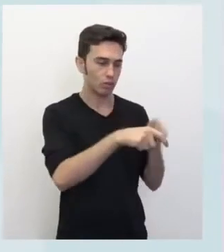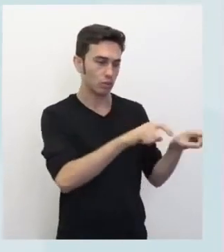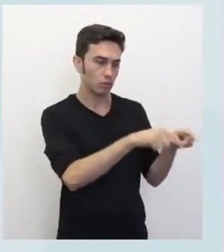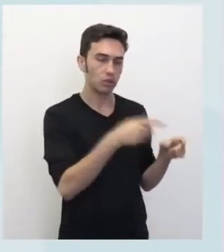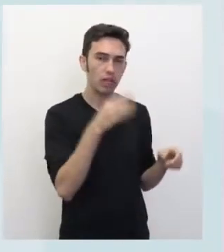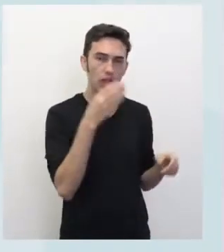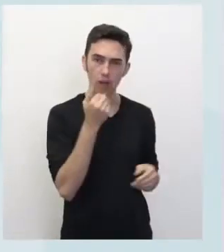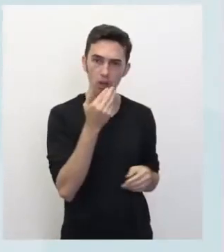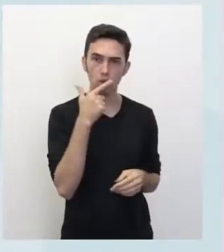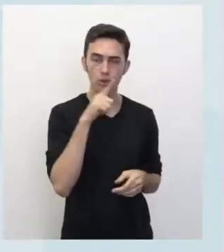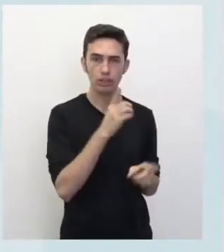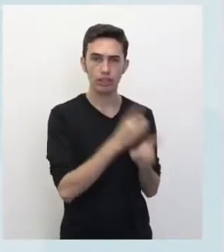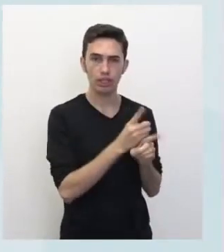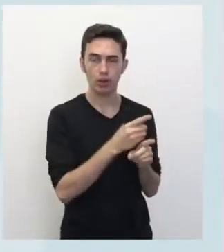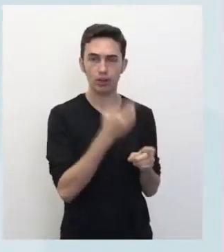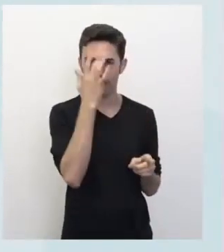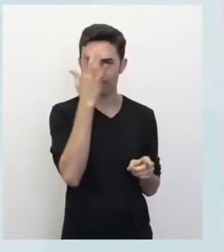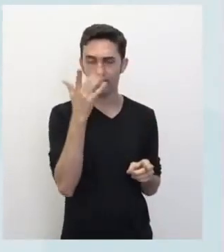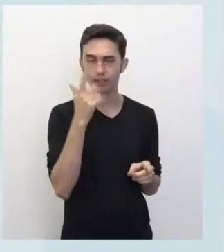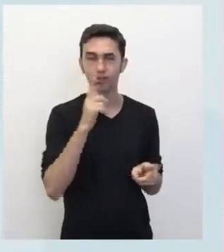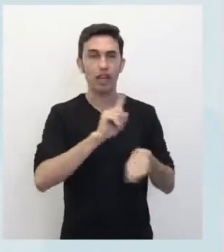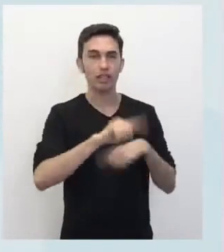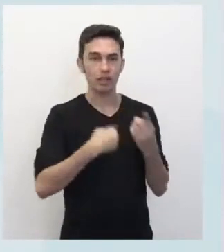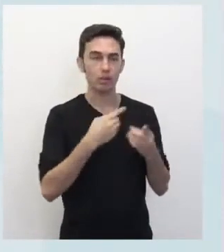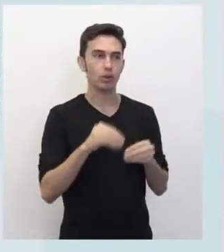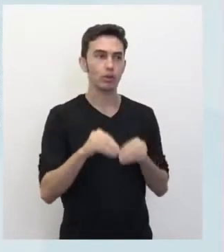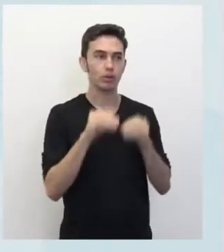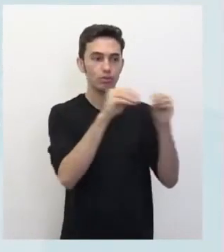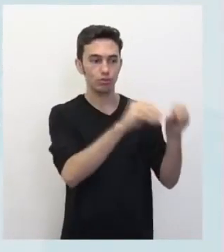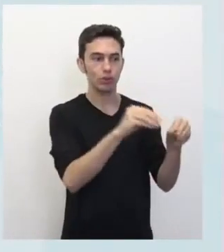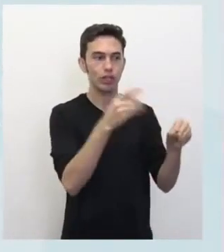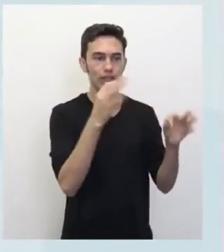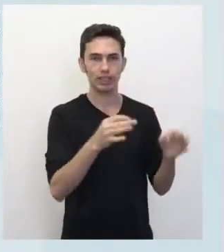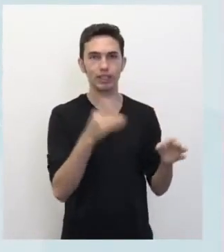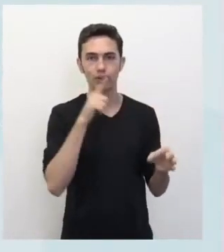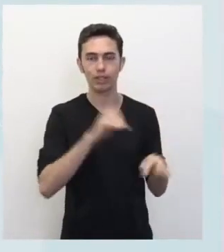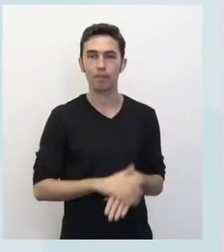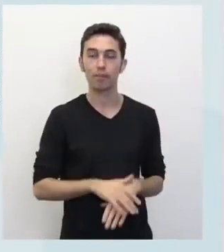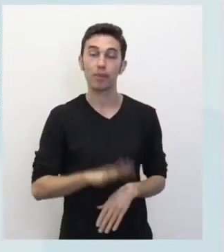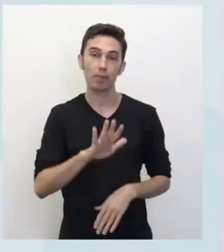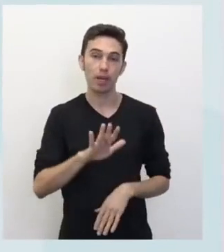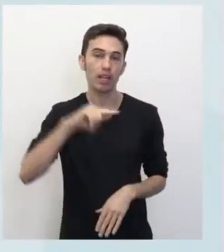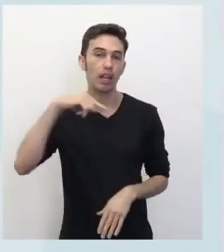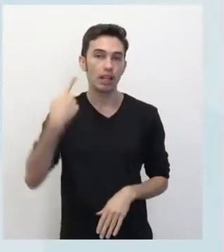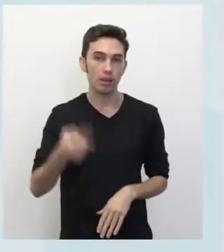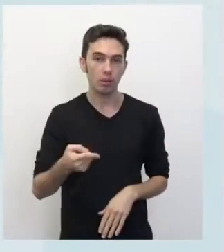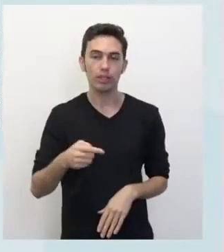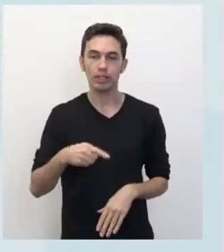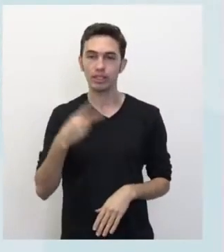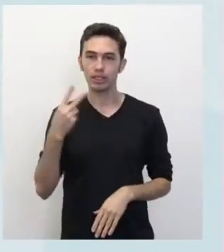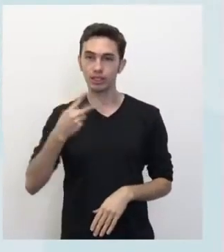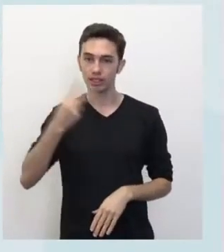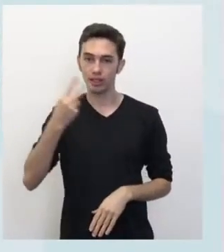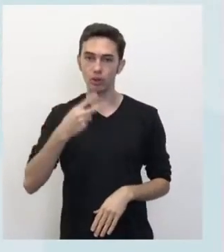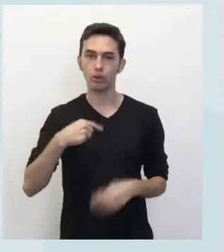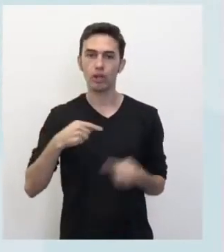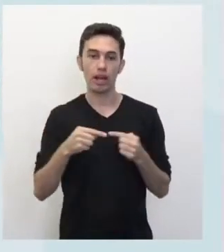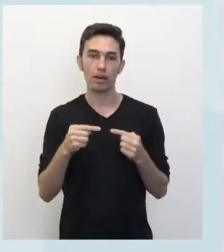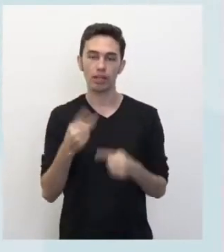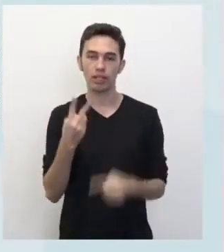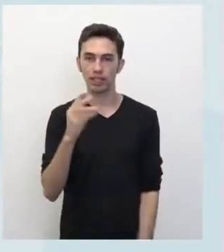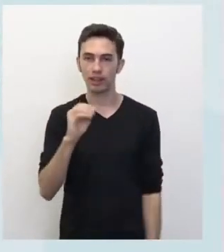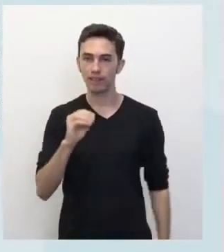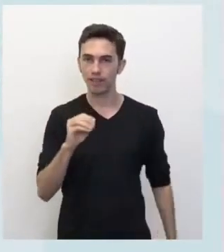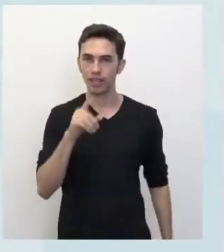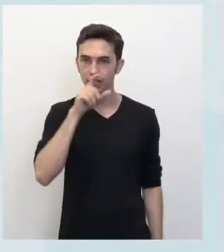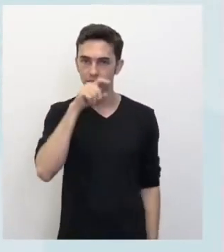até iniciarem o processo de migração. Já o segundo grupo, formado por 20 indivíduos, só deverá ser